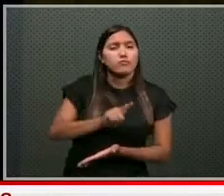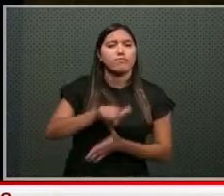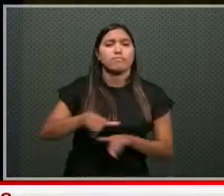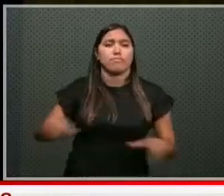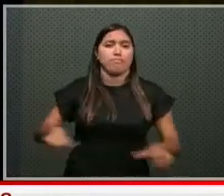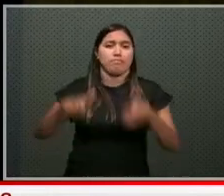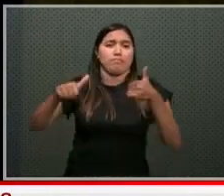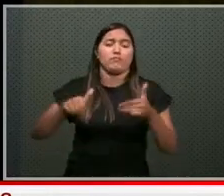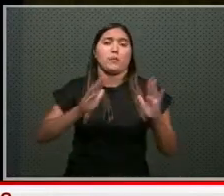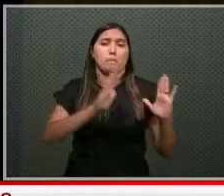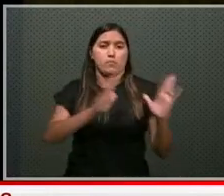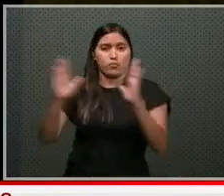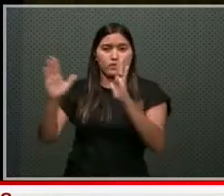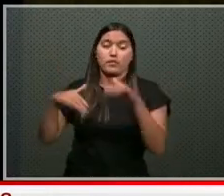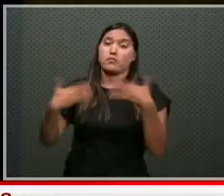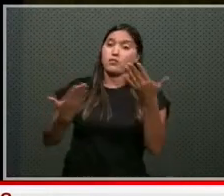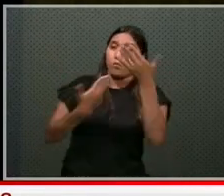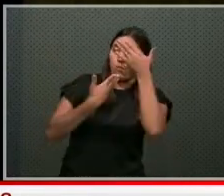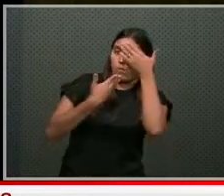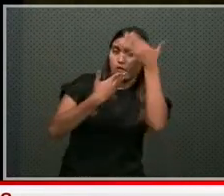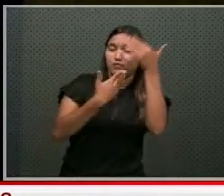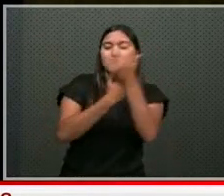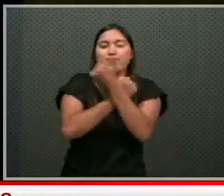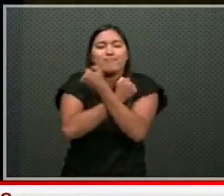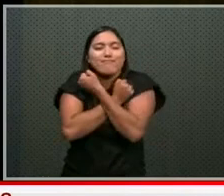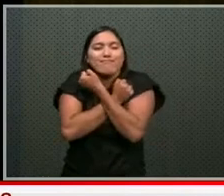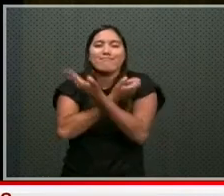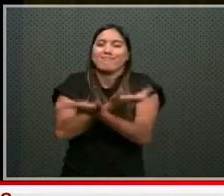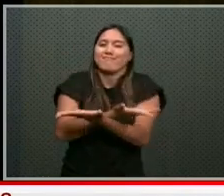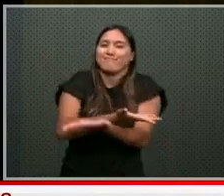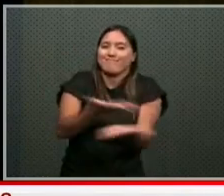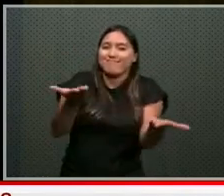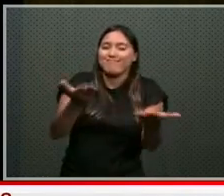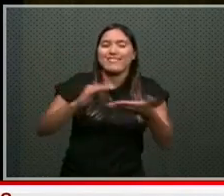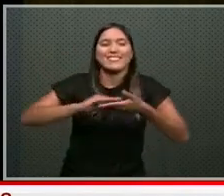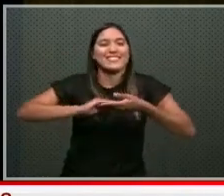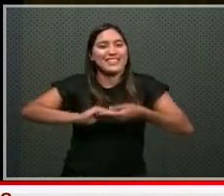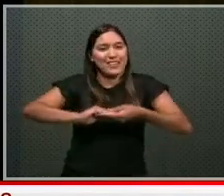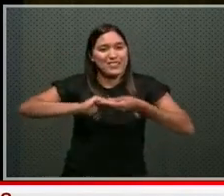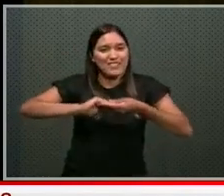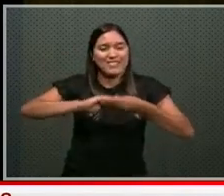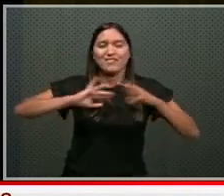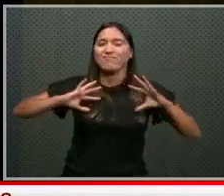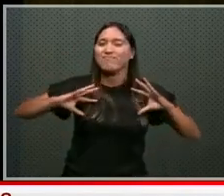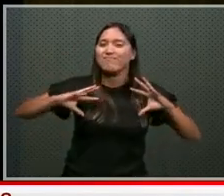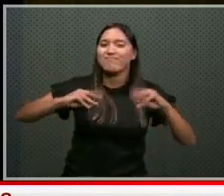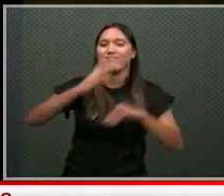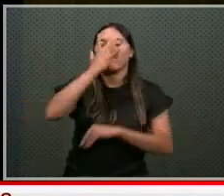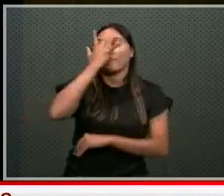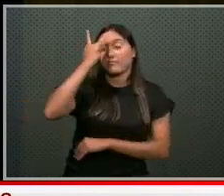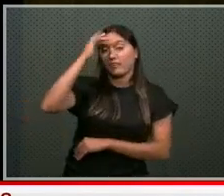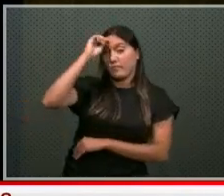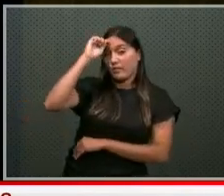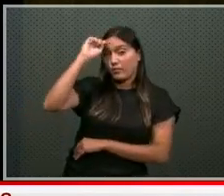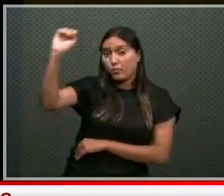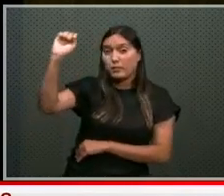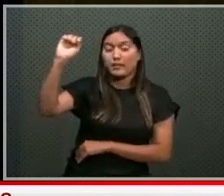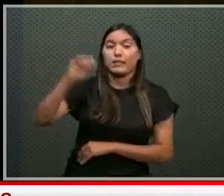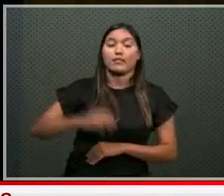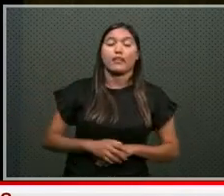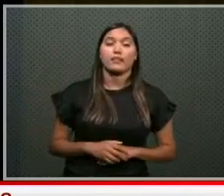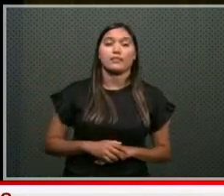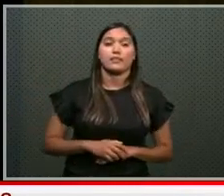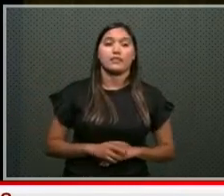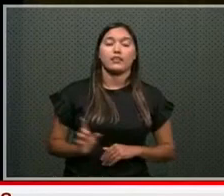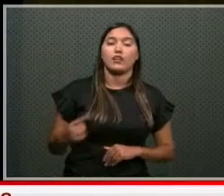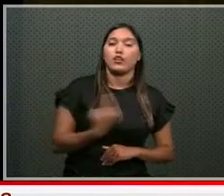é Quero Agradecer um abraço fraternal na saudação fraternal de todos nós da Superintendência Federal e cultura